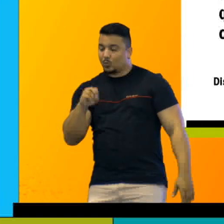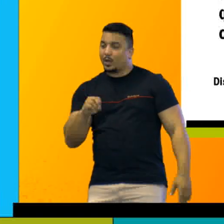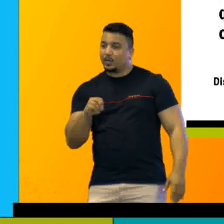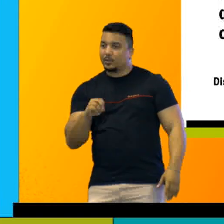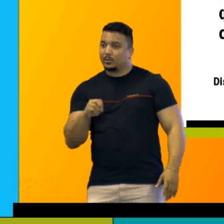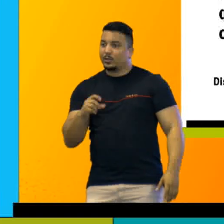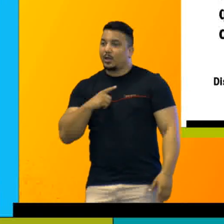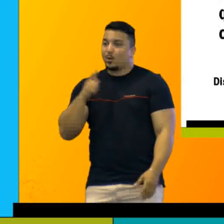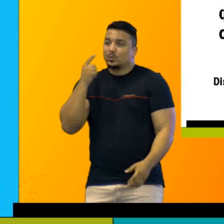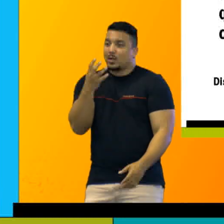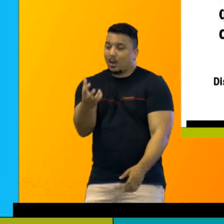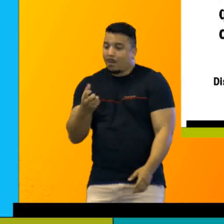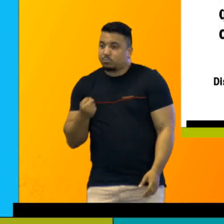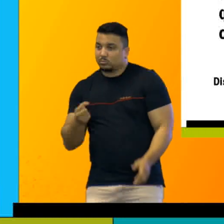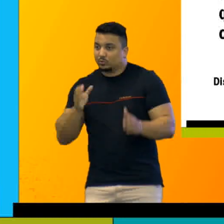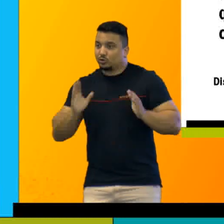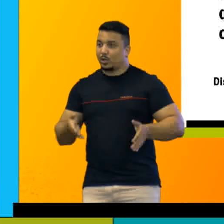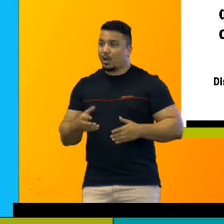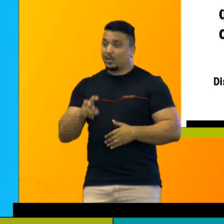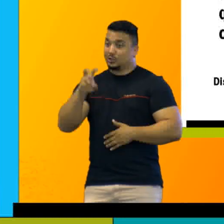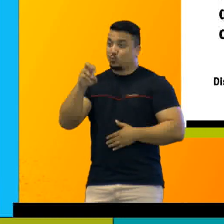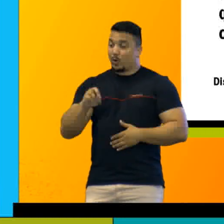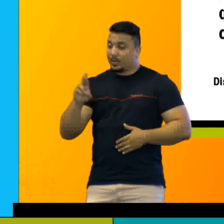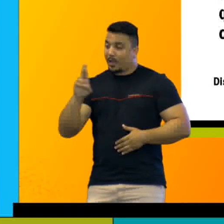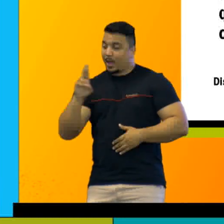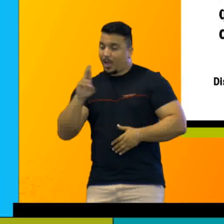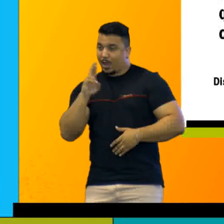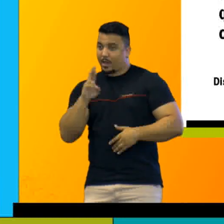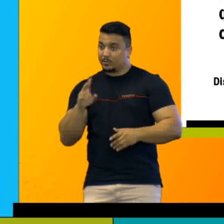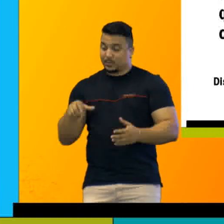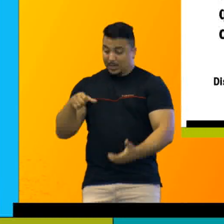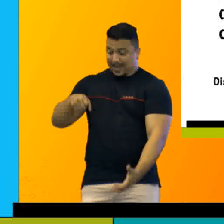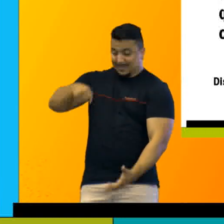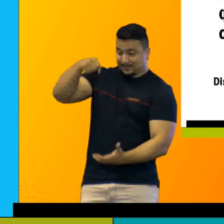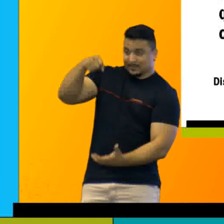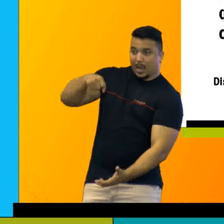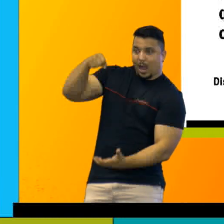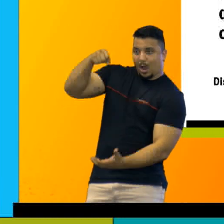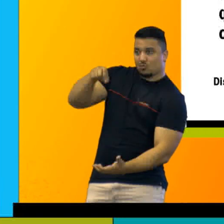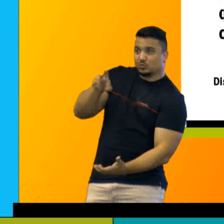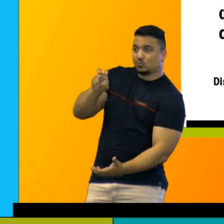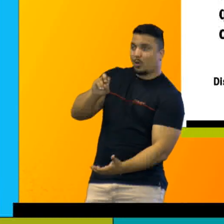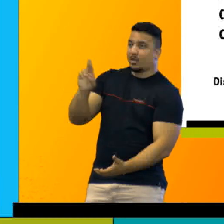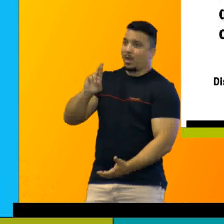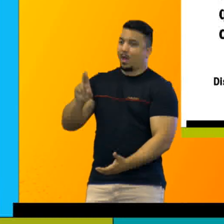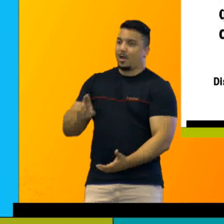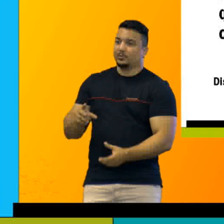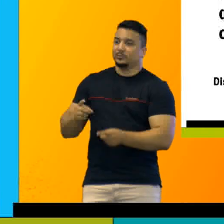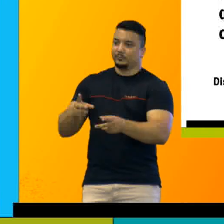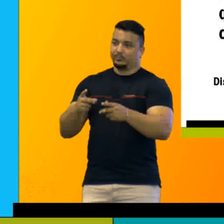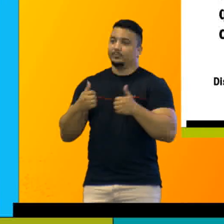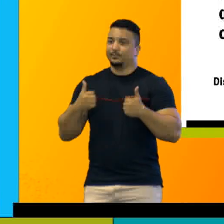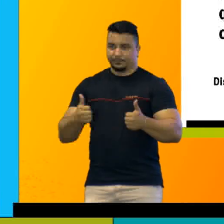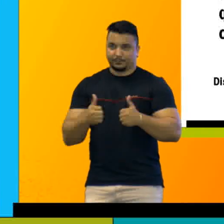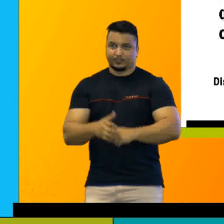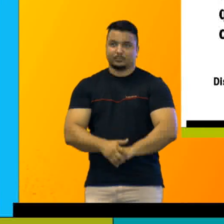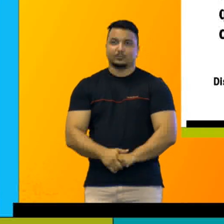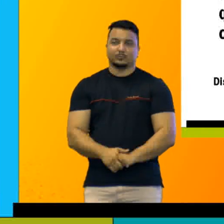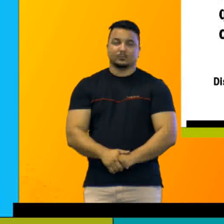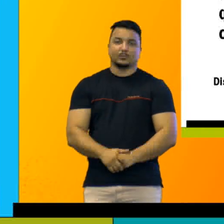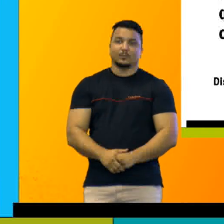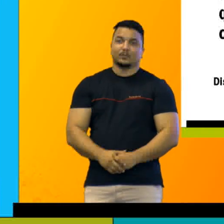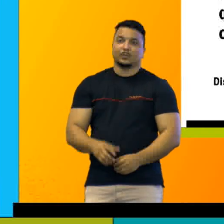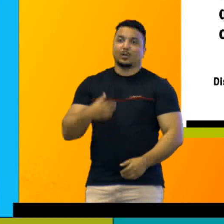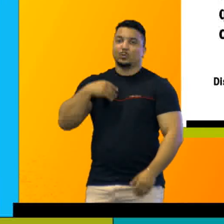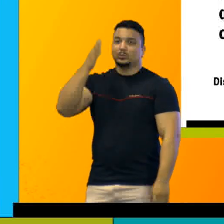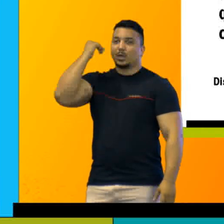vai arrecadar. Ele vai arrecadar 50 reais por cada saca de 60 quilos. Beleza? Então